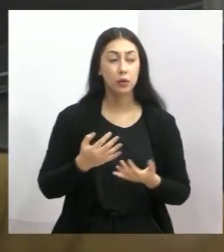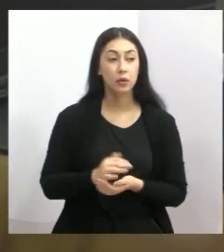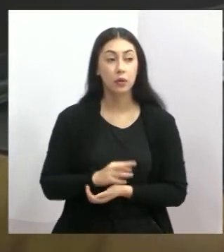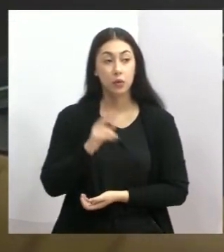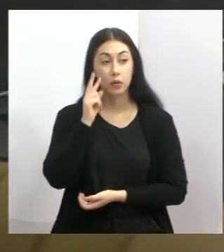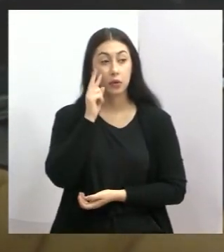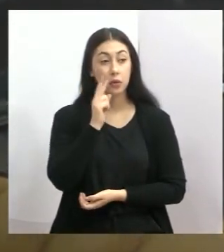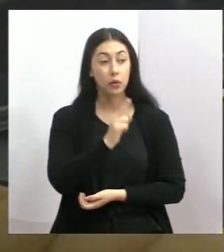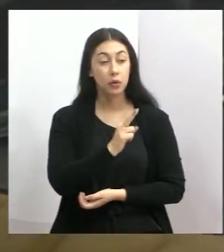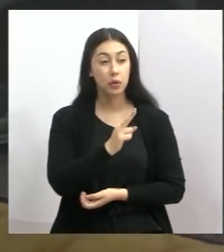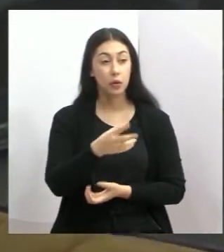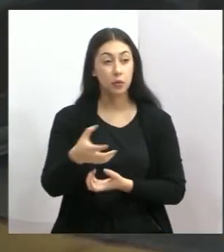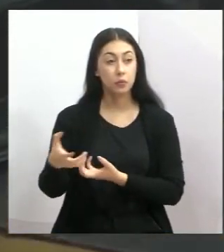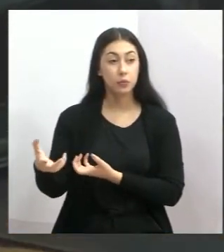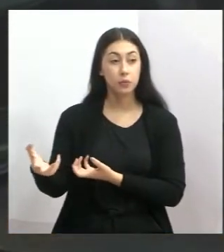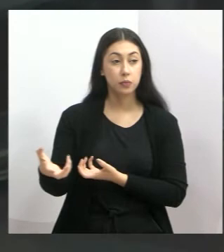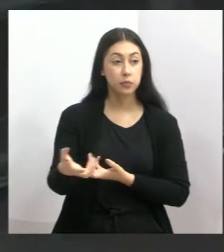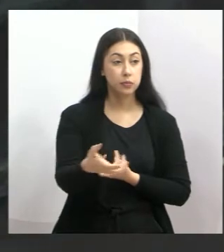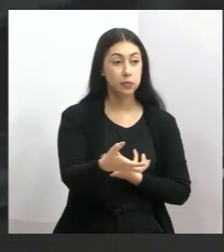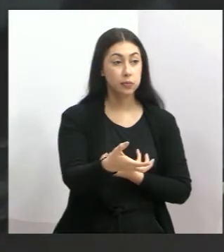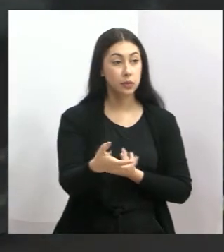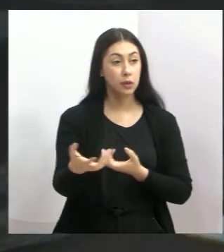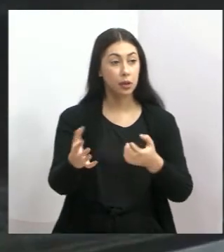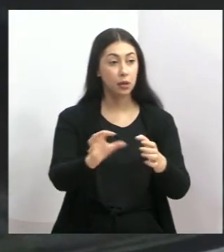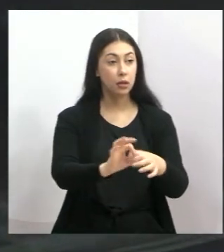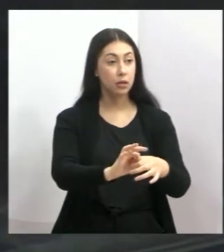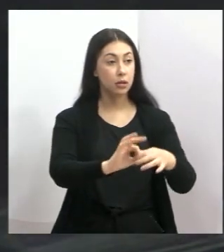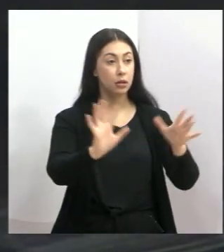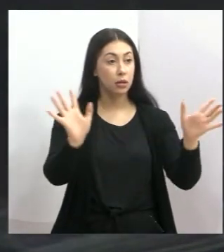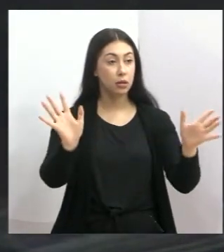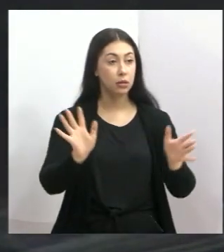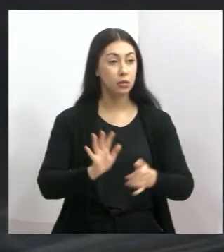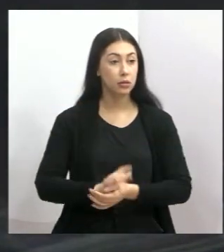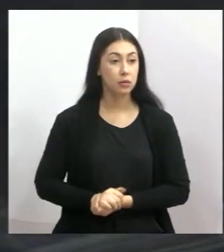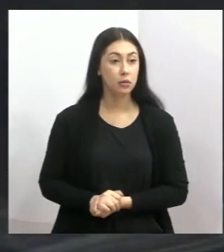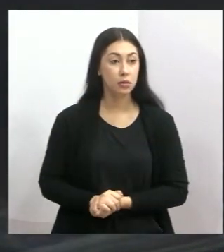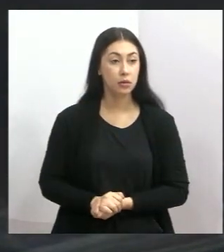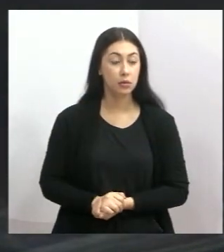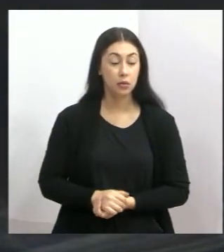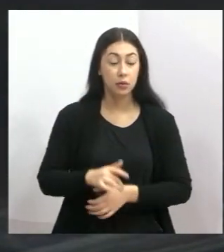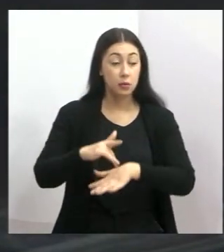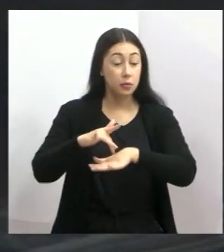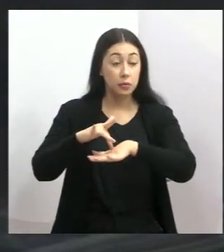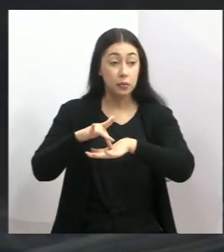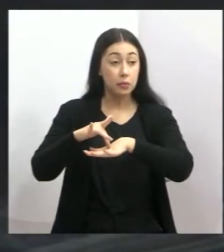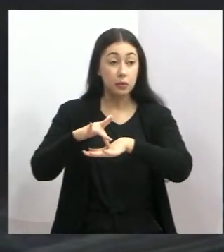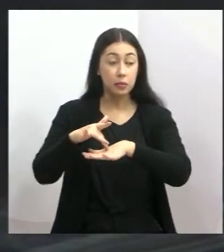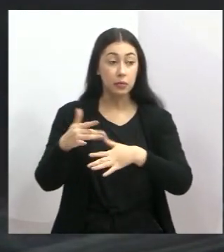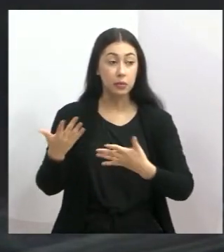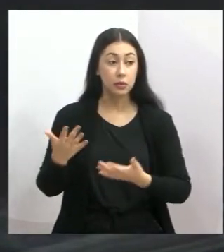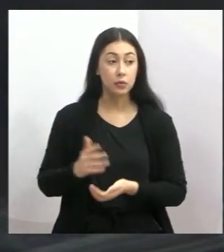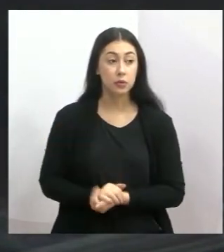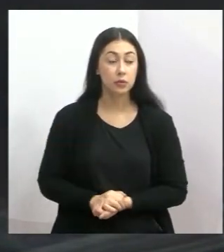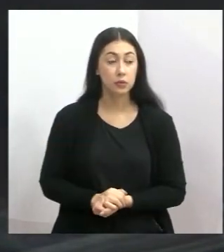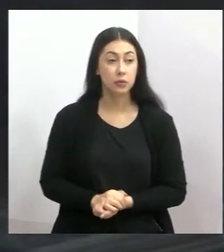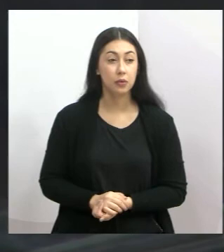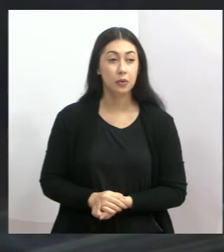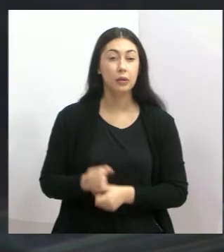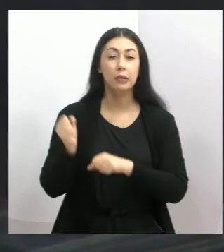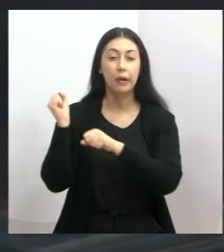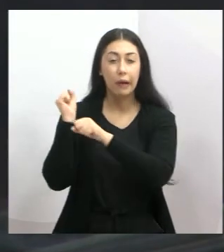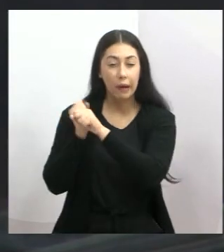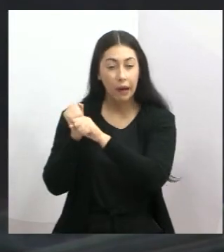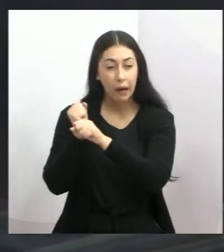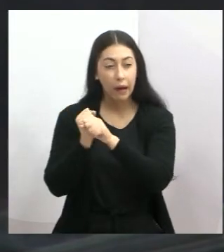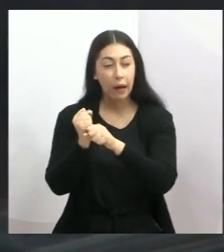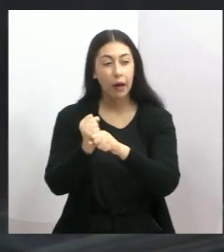olha só as mangueiras do jeito que estão ali na rua das crisandálias é um absurdo isso mas de ano